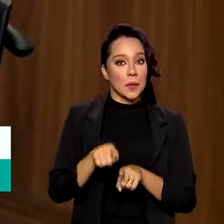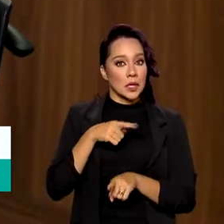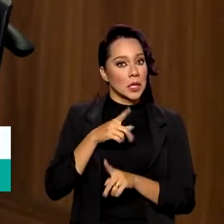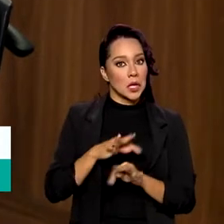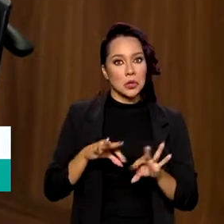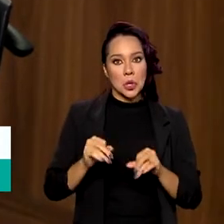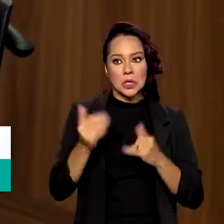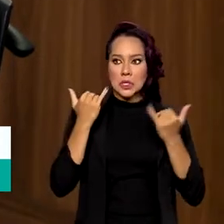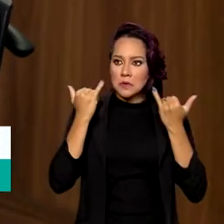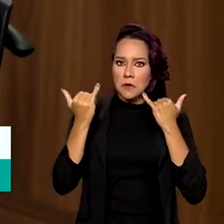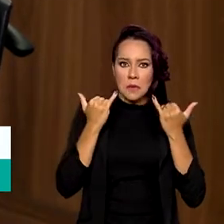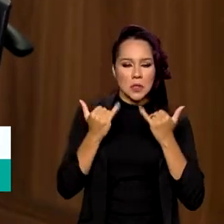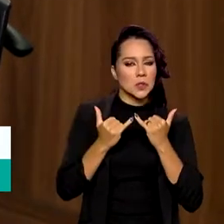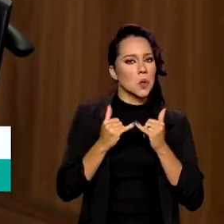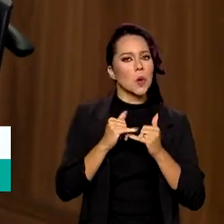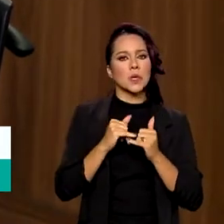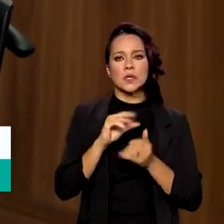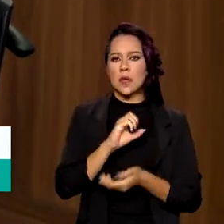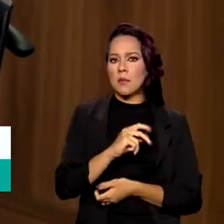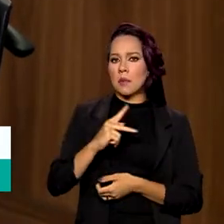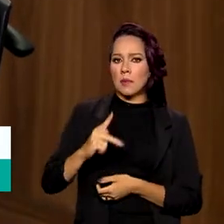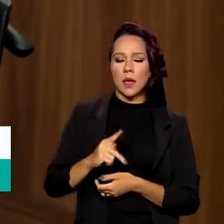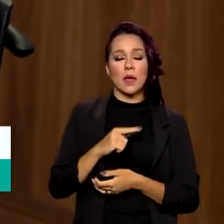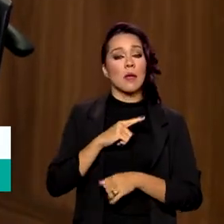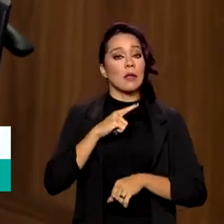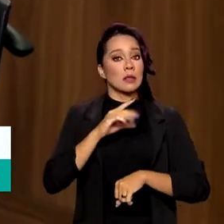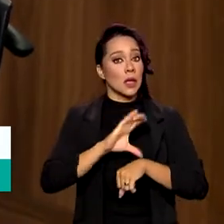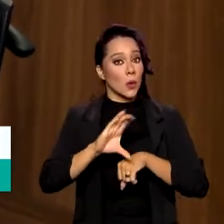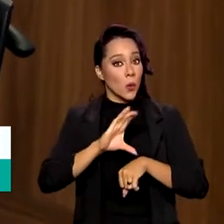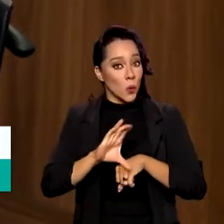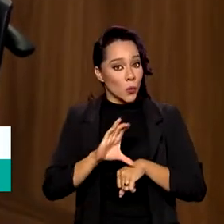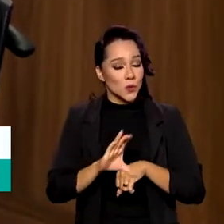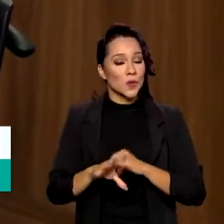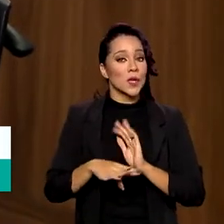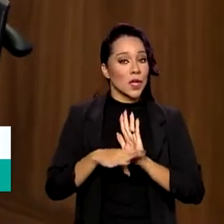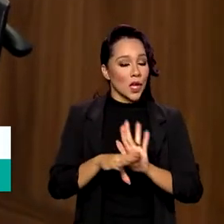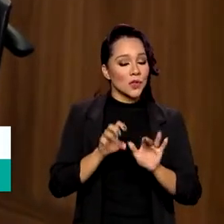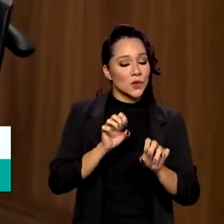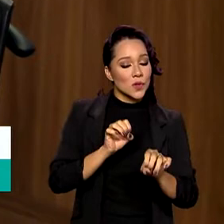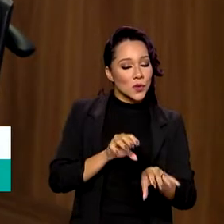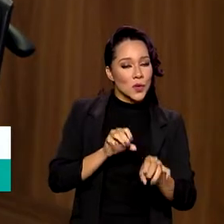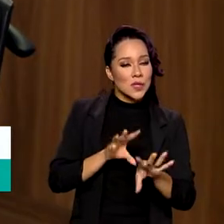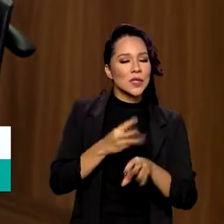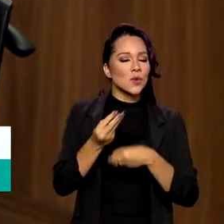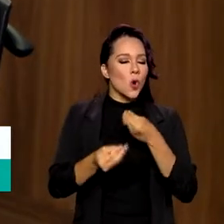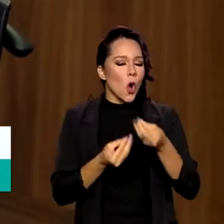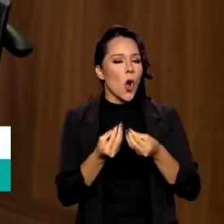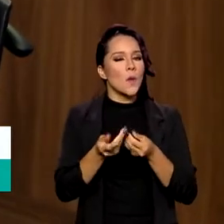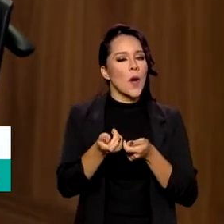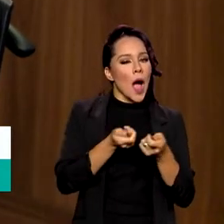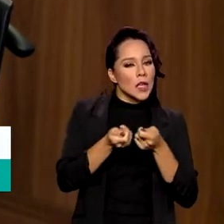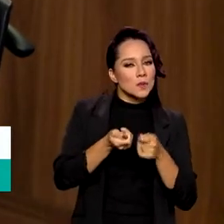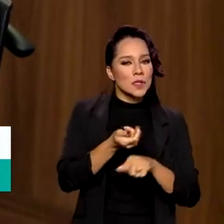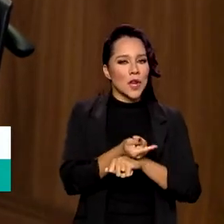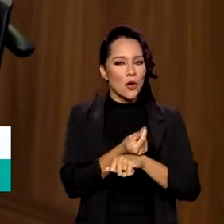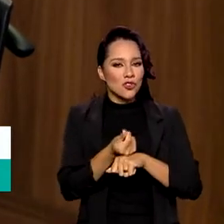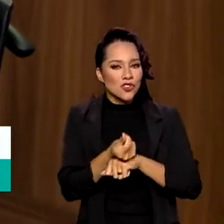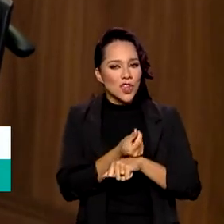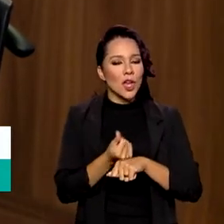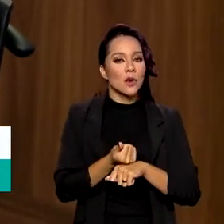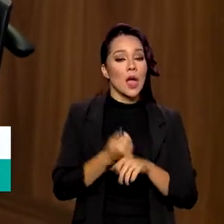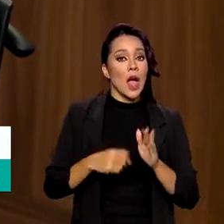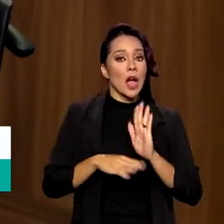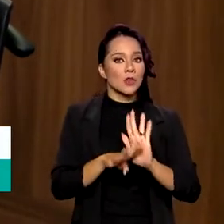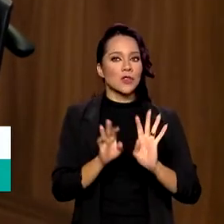tem todas essas informações que eu disse ela tem cursos que ajudam na educação financeira que ajudam na emancipação